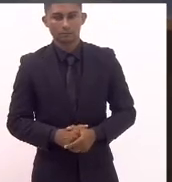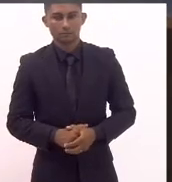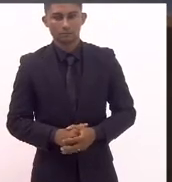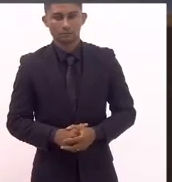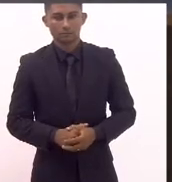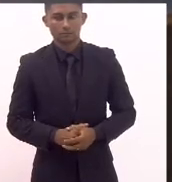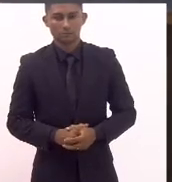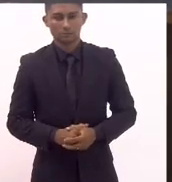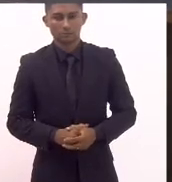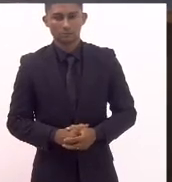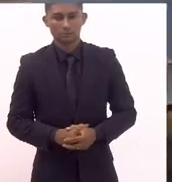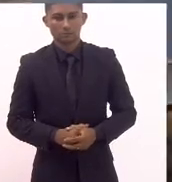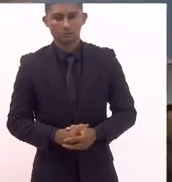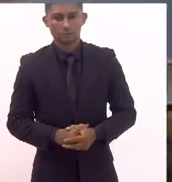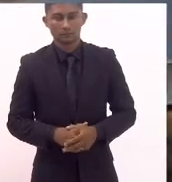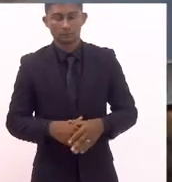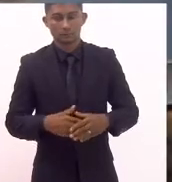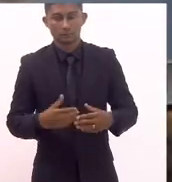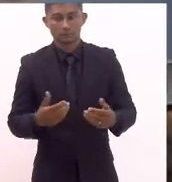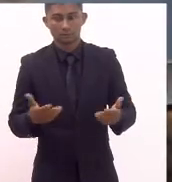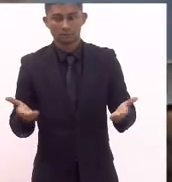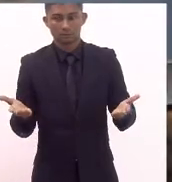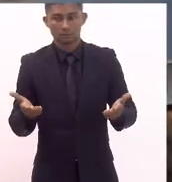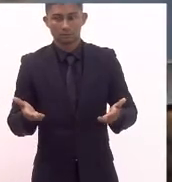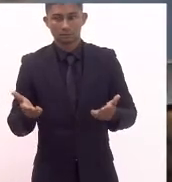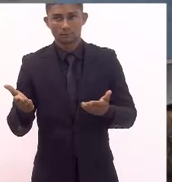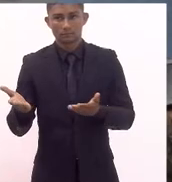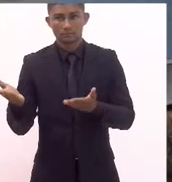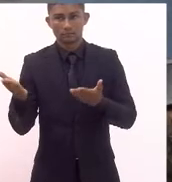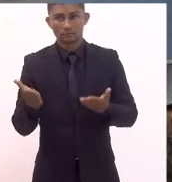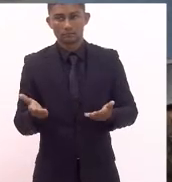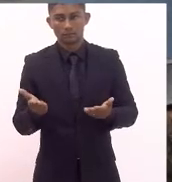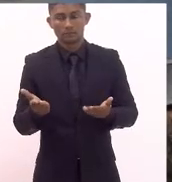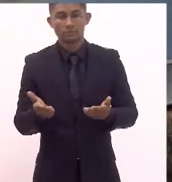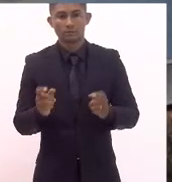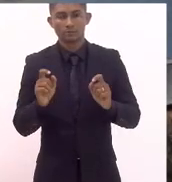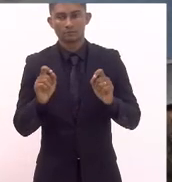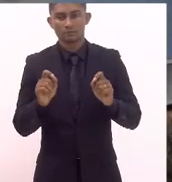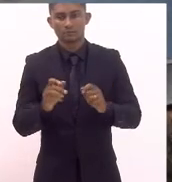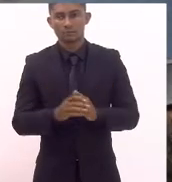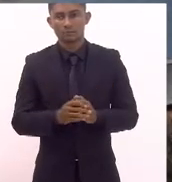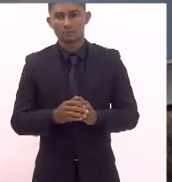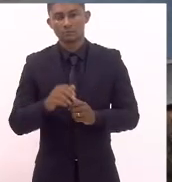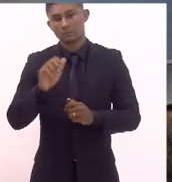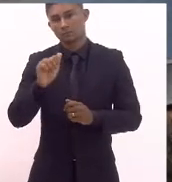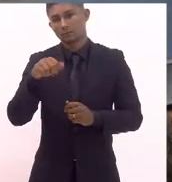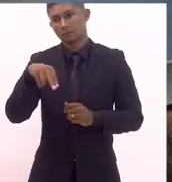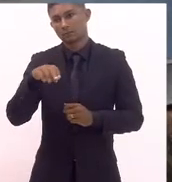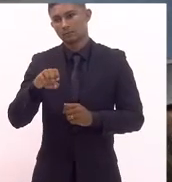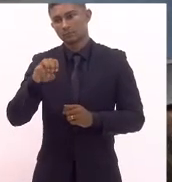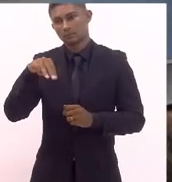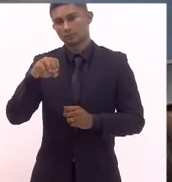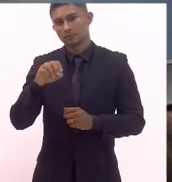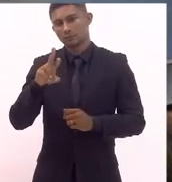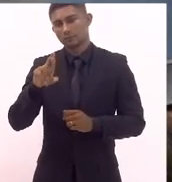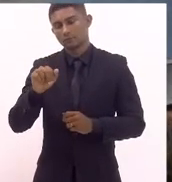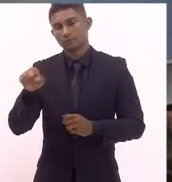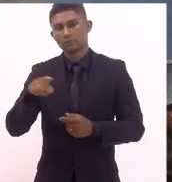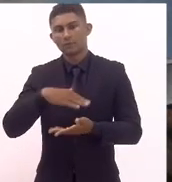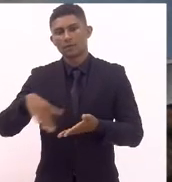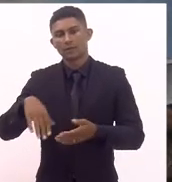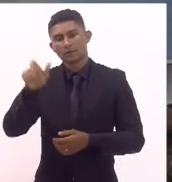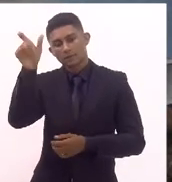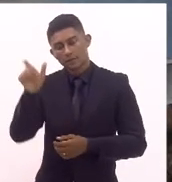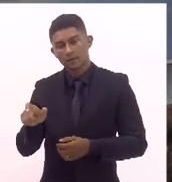eu gostaria de convidar agora para fazer o uso da palavra Anne Moura é secretária Nacional